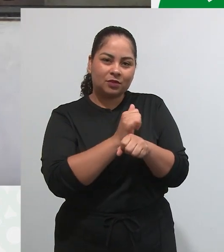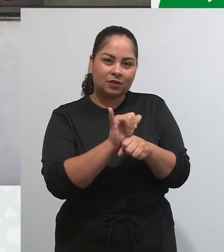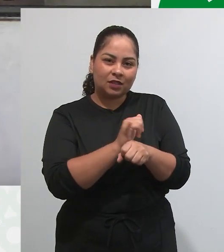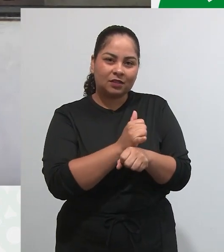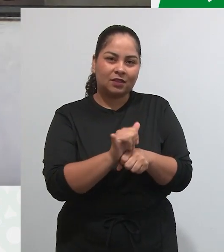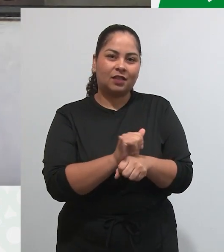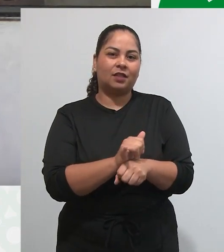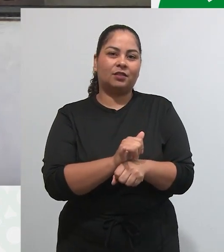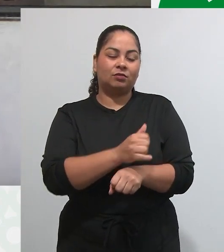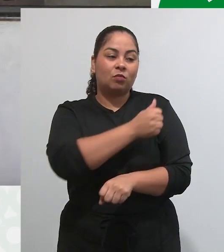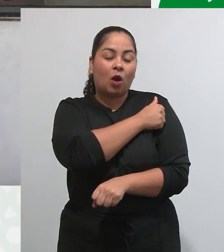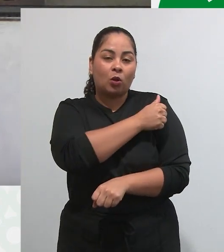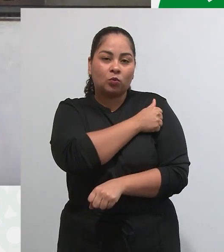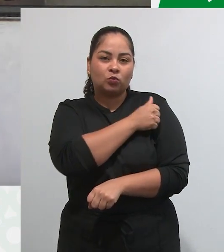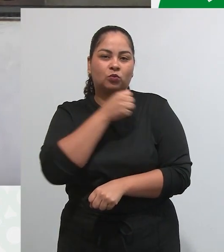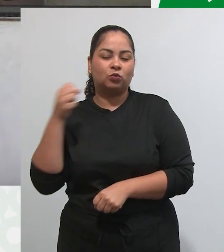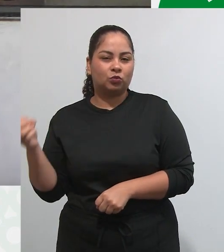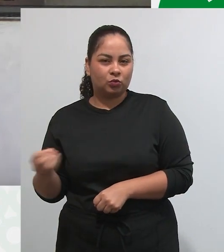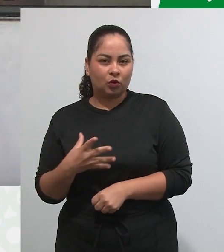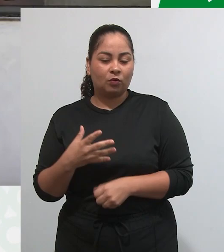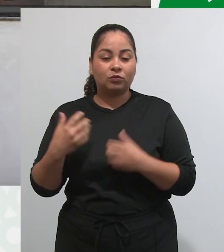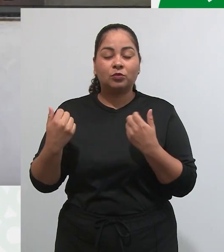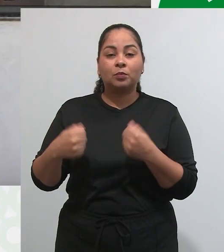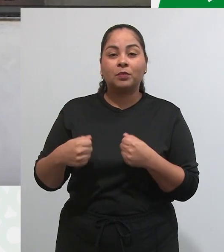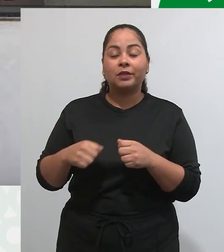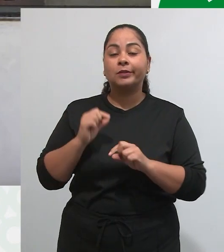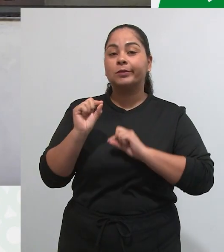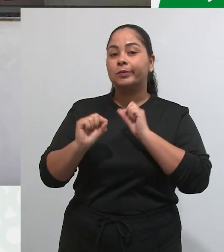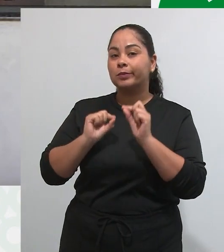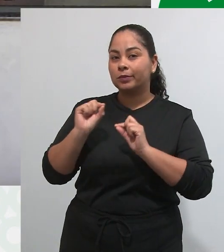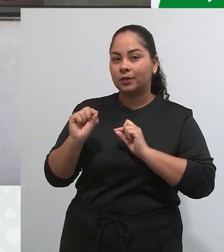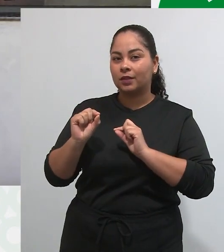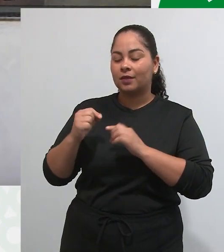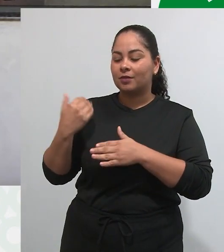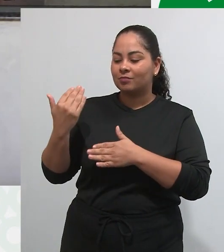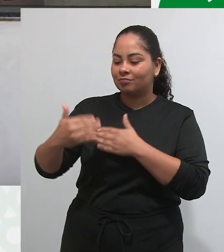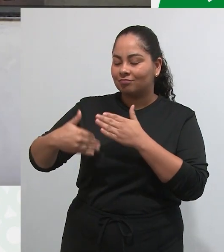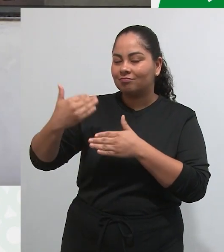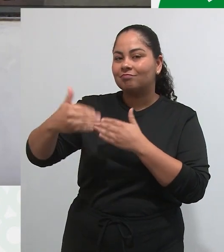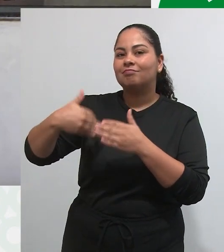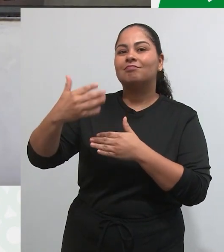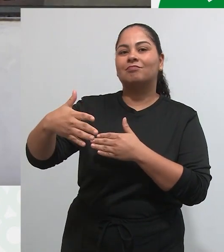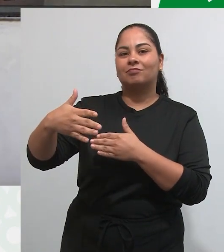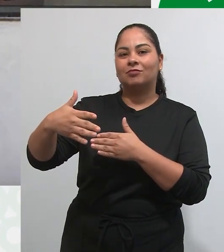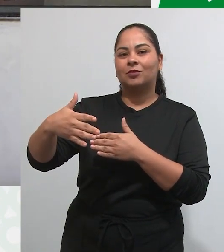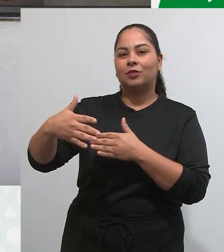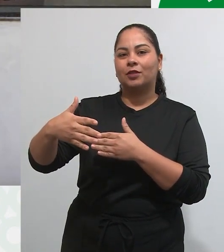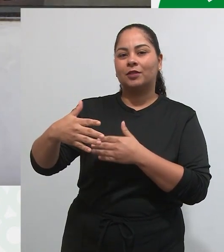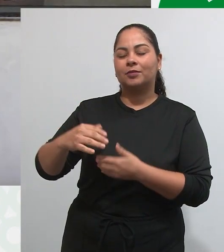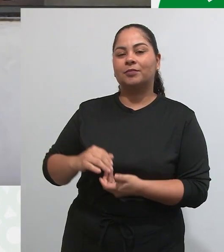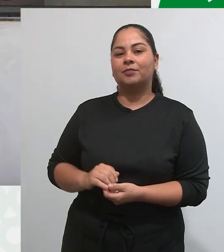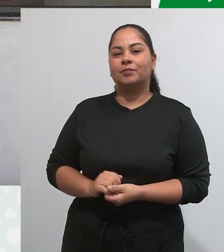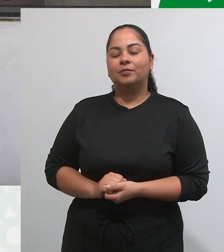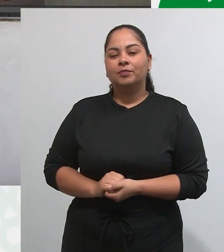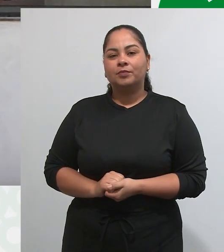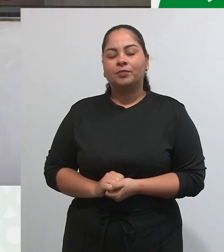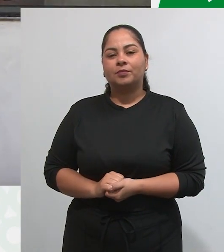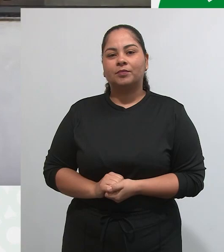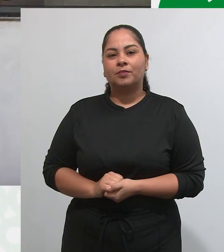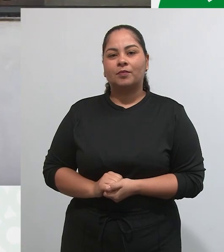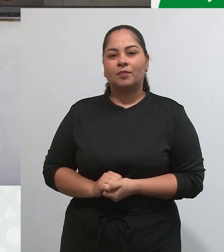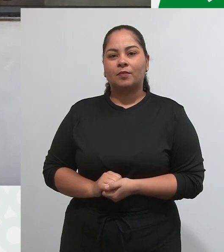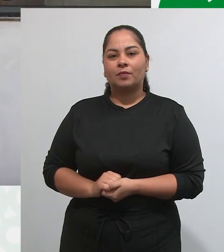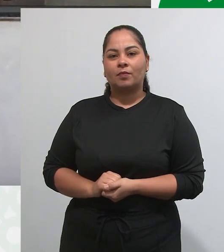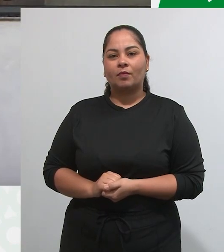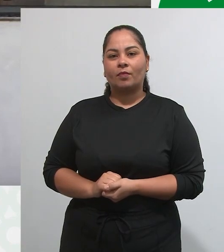estratégias, novos alunos. Então, nós temos que estar em constante estudo. E essa formação continuada, ela